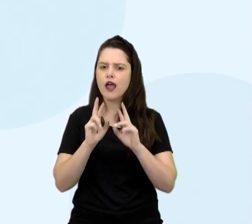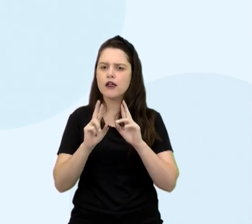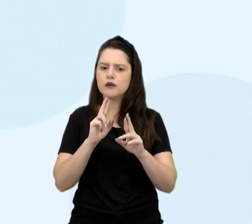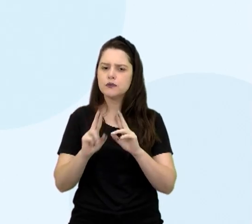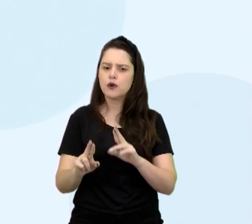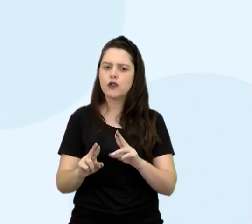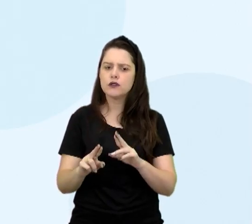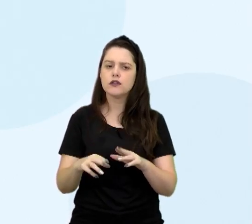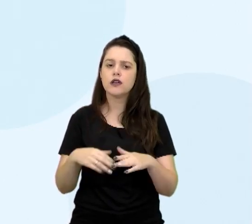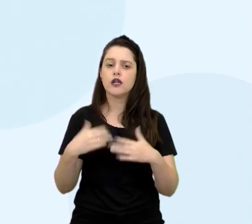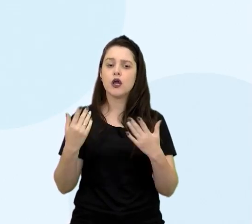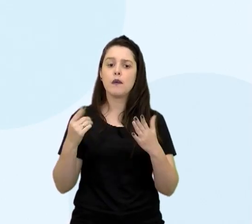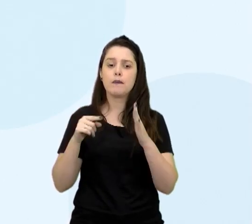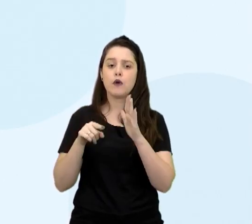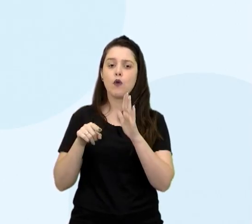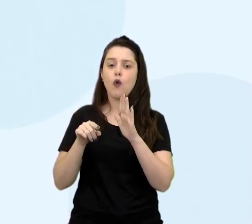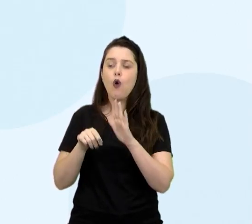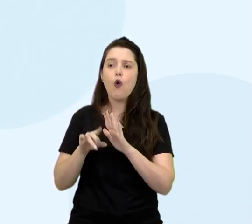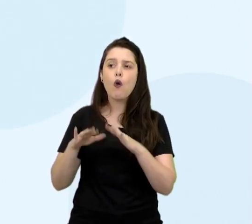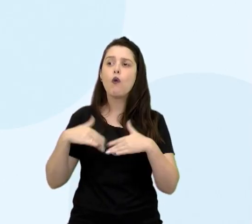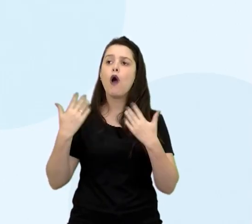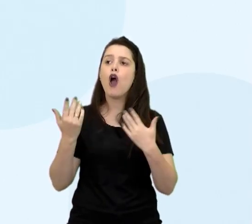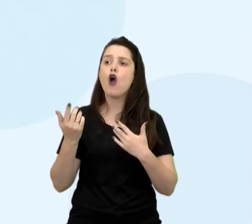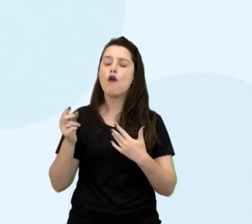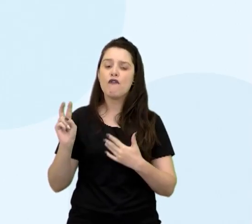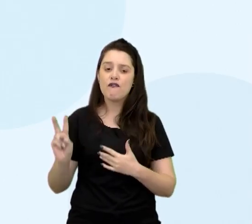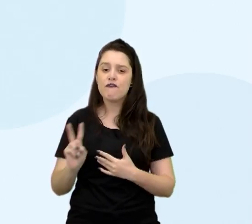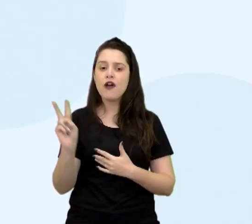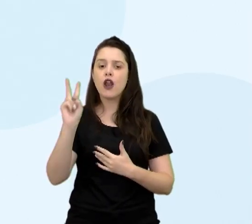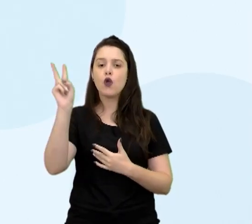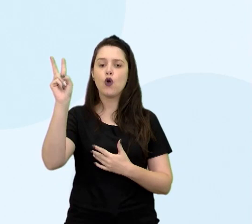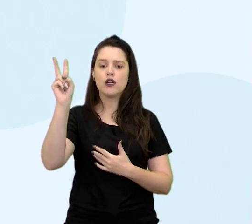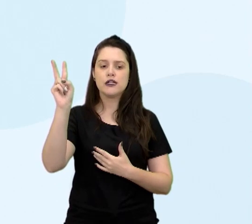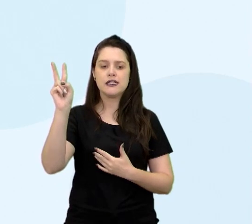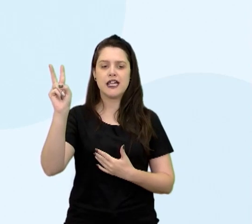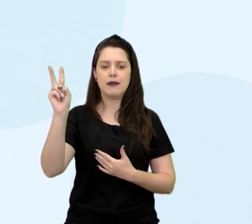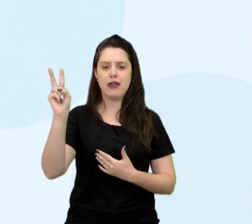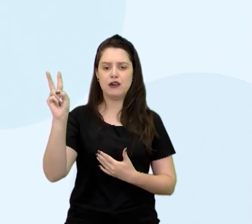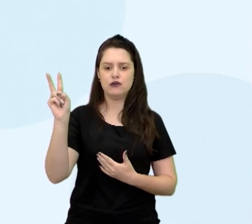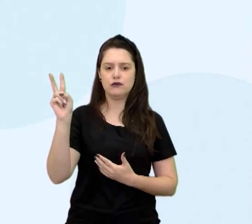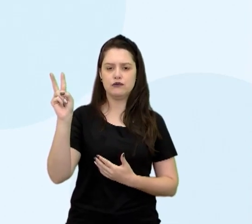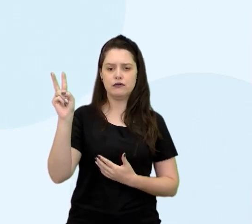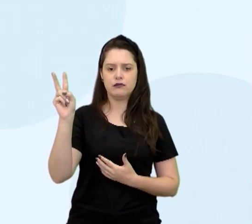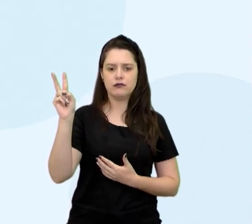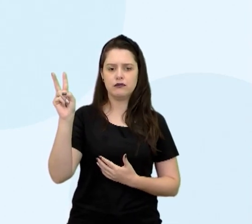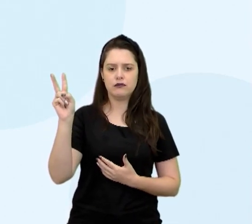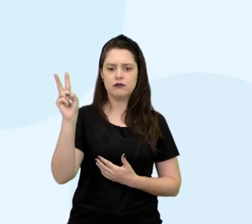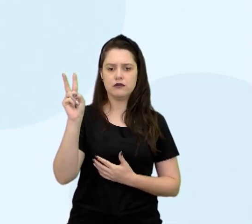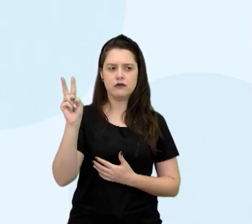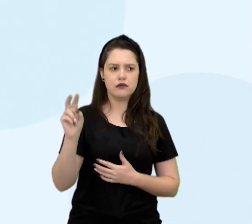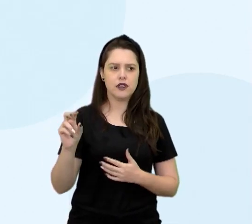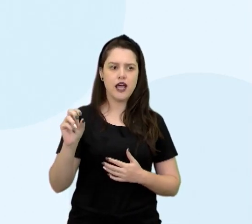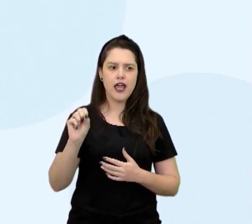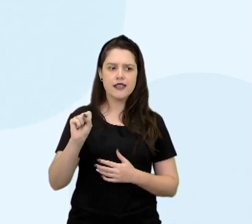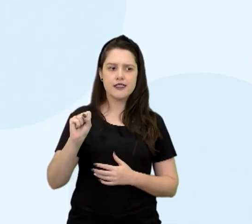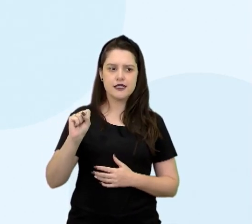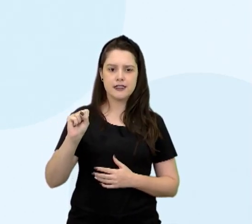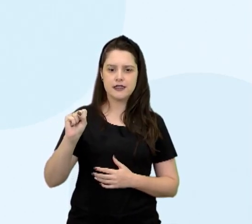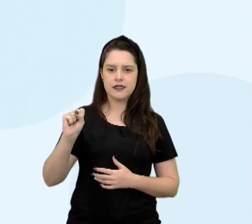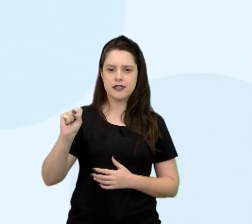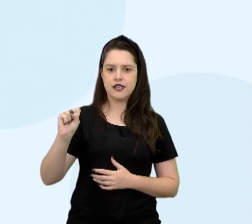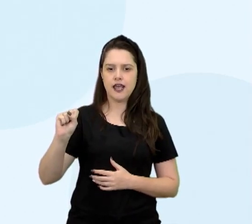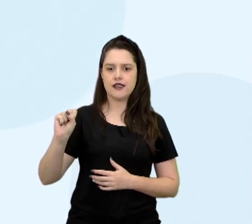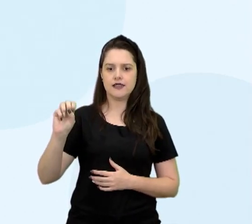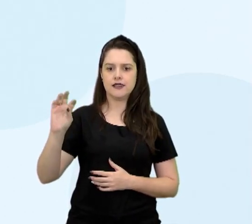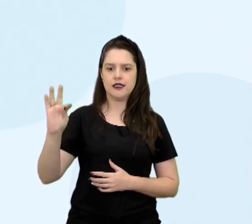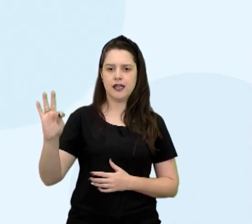vou perguntar logo a B também, ó. Qual é o valor do segmento ST no triângulo RST? Quero saber qual é o valor